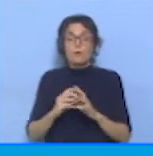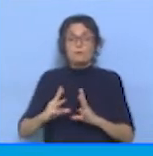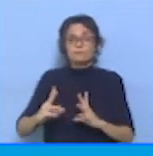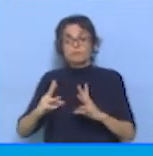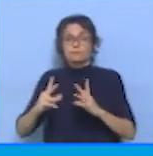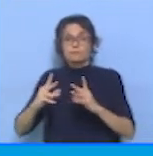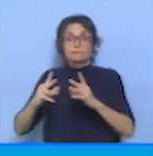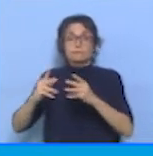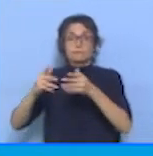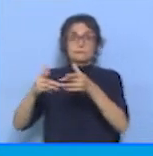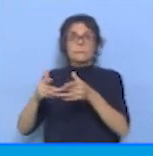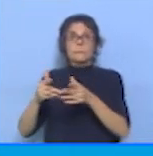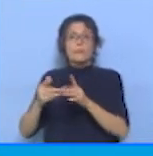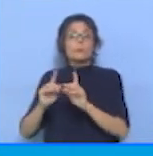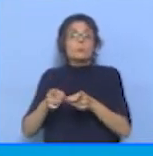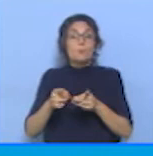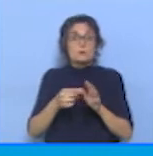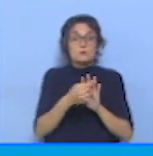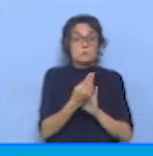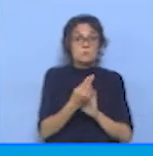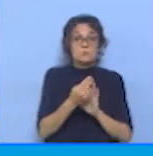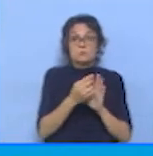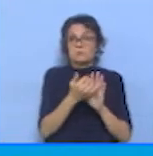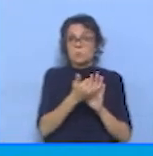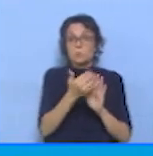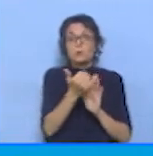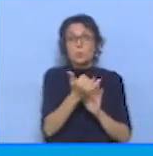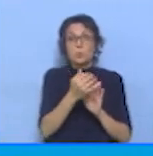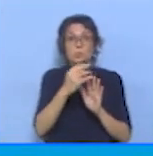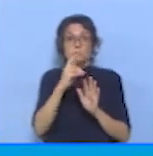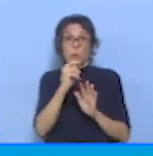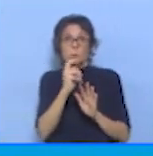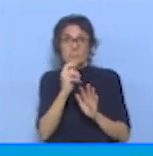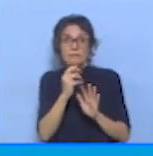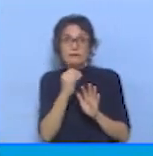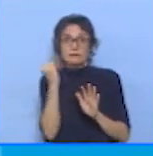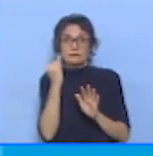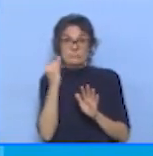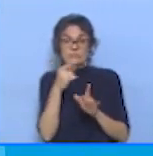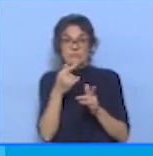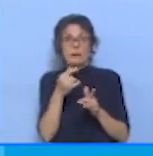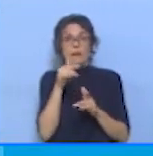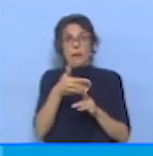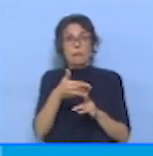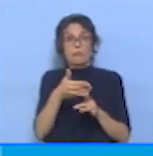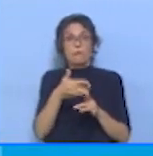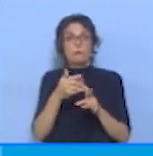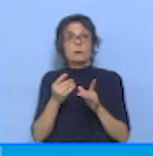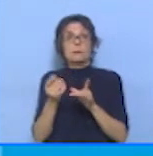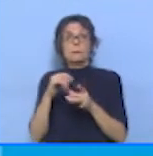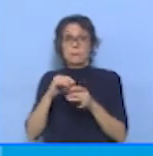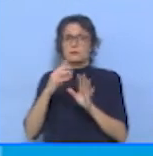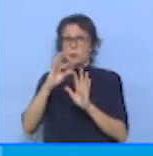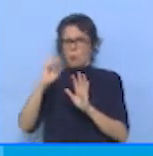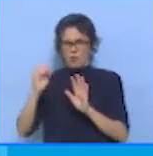início éramos 12 ou 13 entidades, já vai em 40 e tal. Também há pessoas em nome individual. Temos